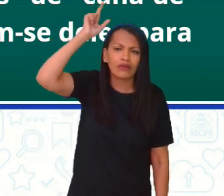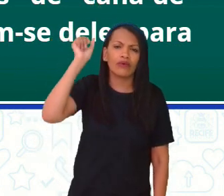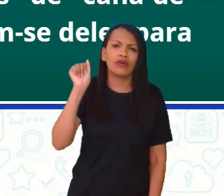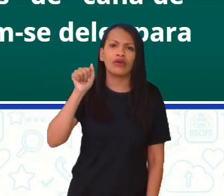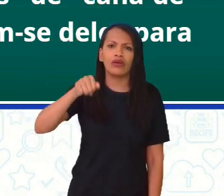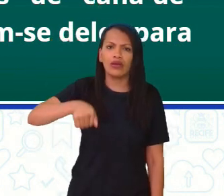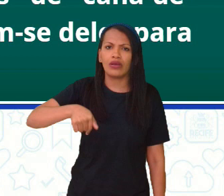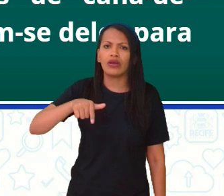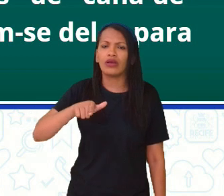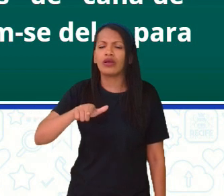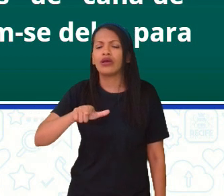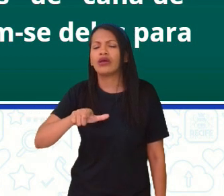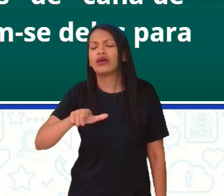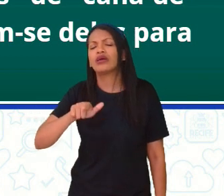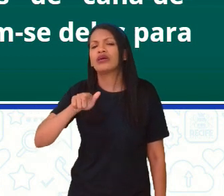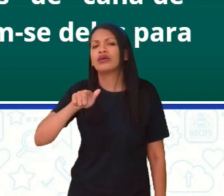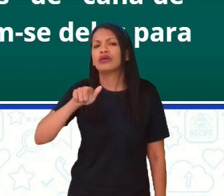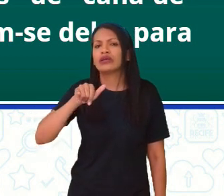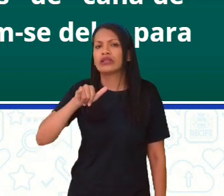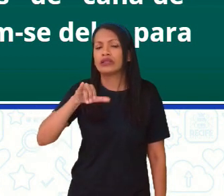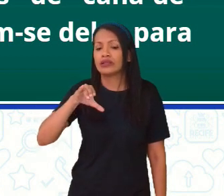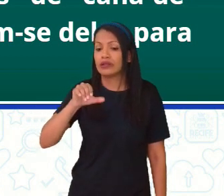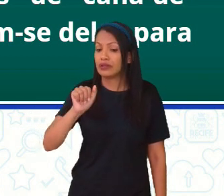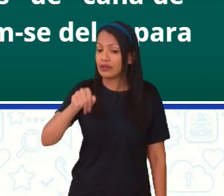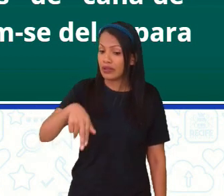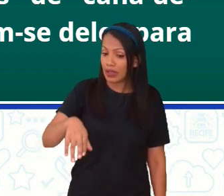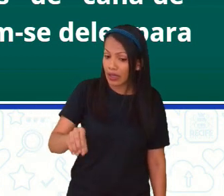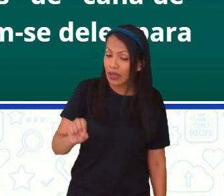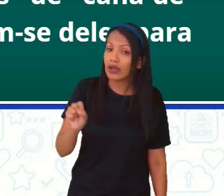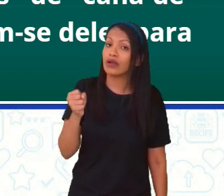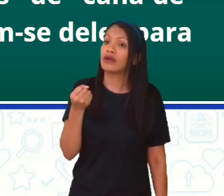né, os calvinistas, tá certo? Era o que se